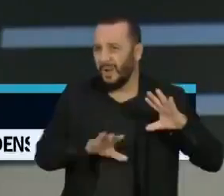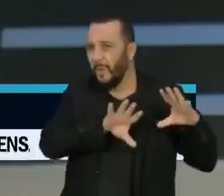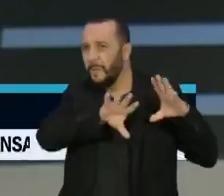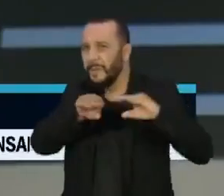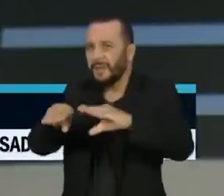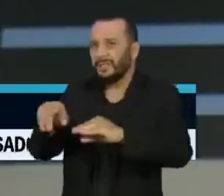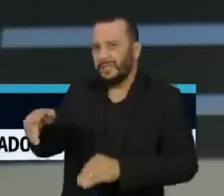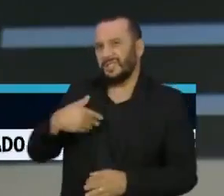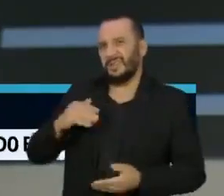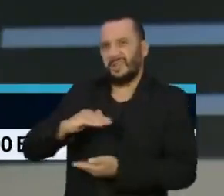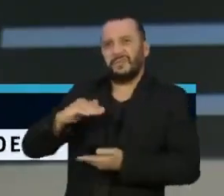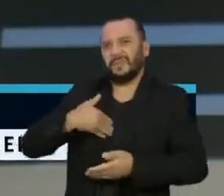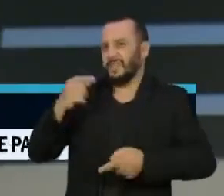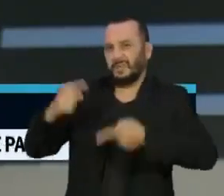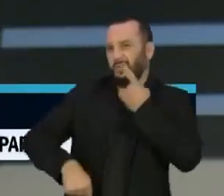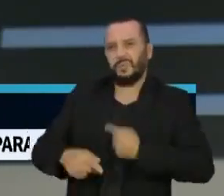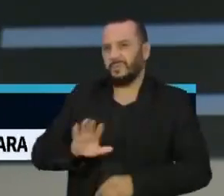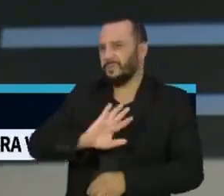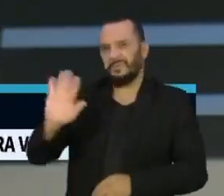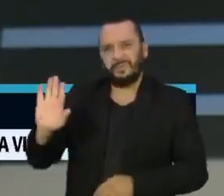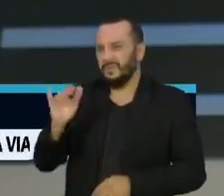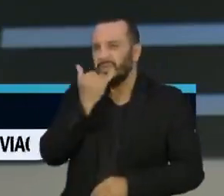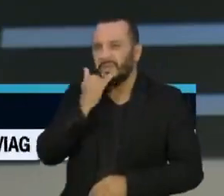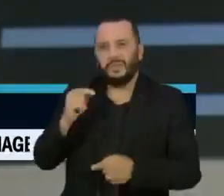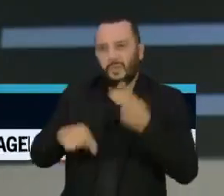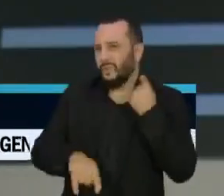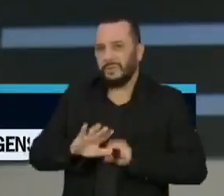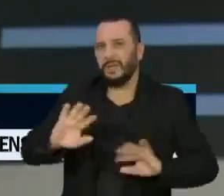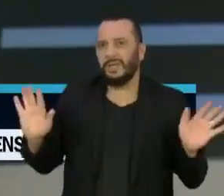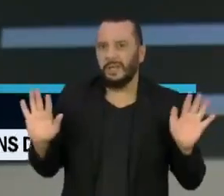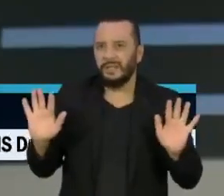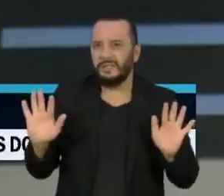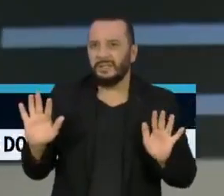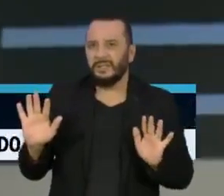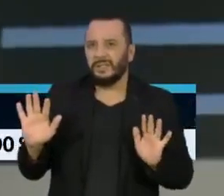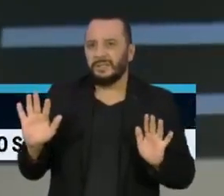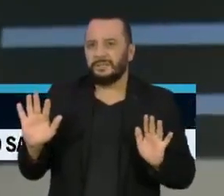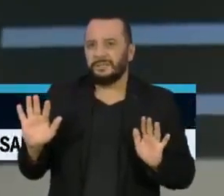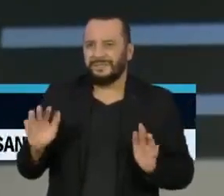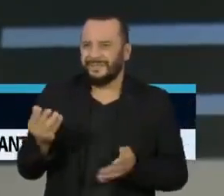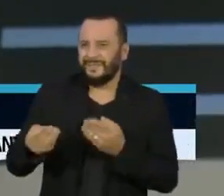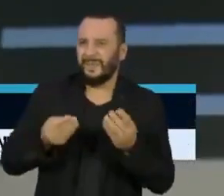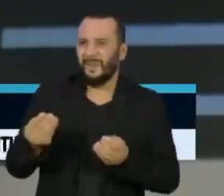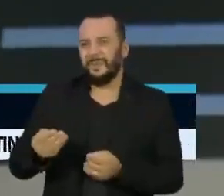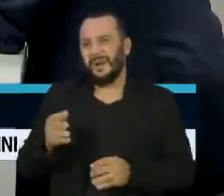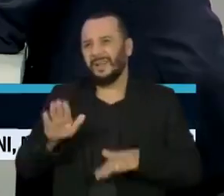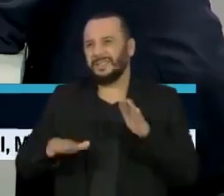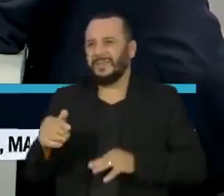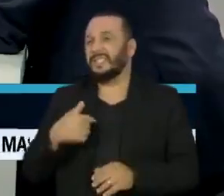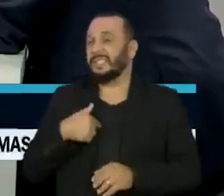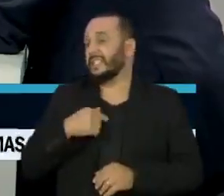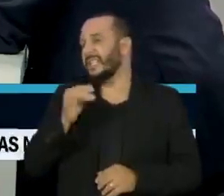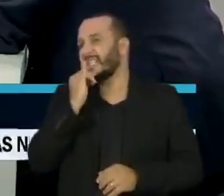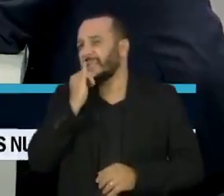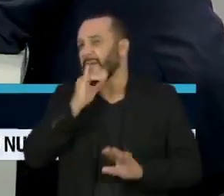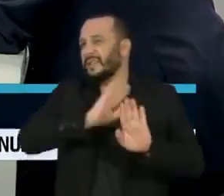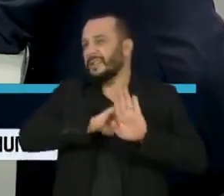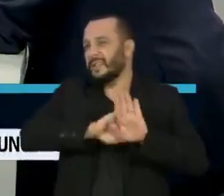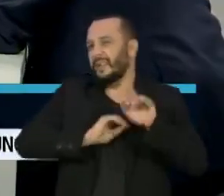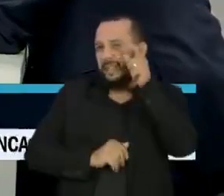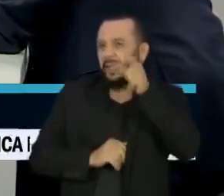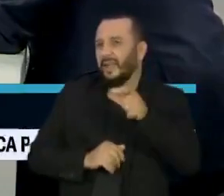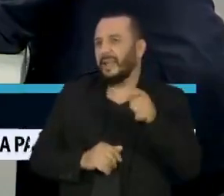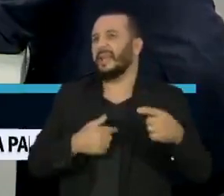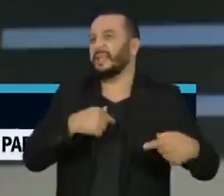ela não é bem-vinda. Obviamente que não é bem-vinda, principalmente quando vem de iniciativas muitas vezes fundadas em interesses, né,